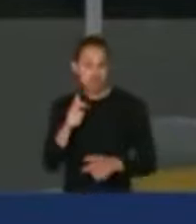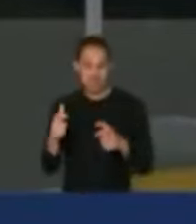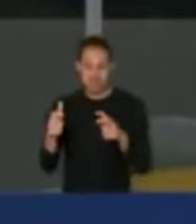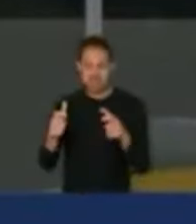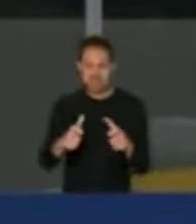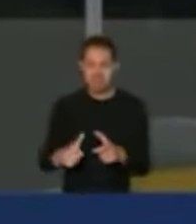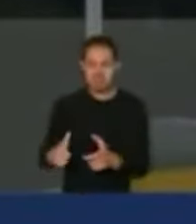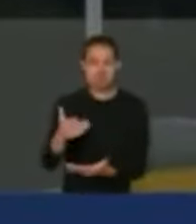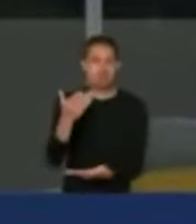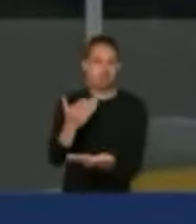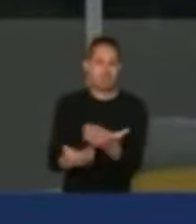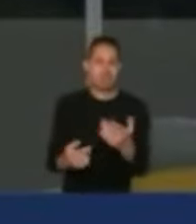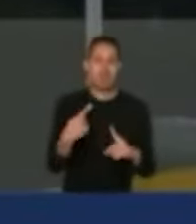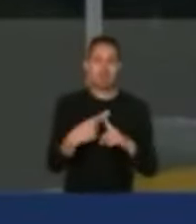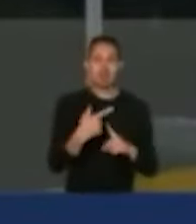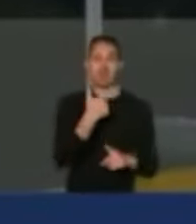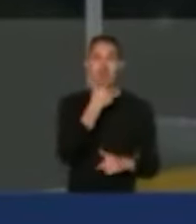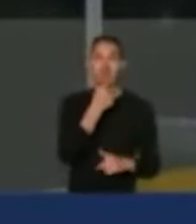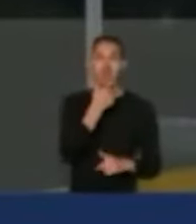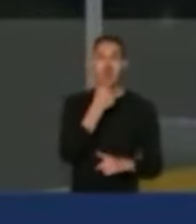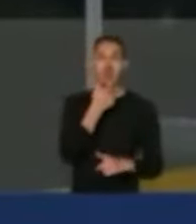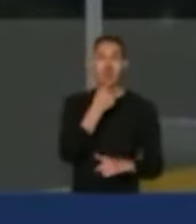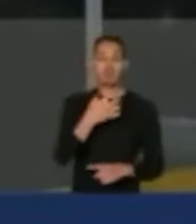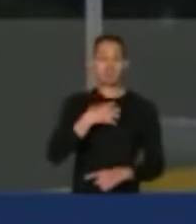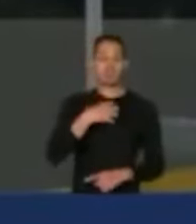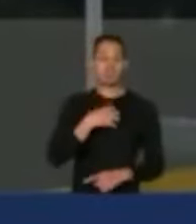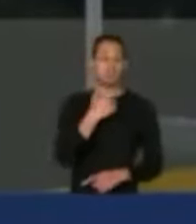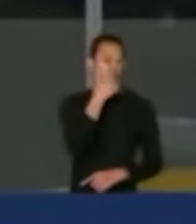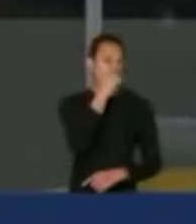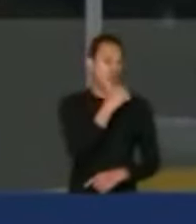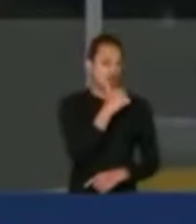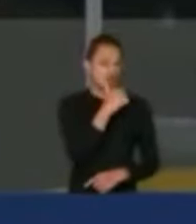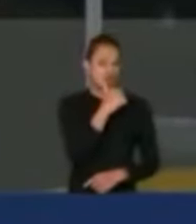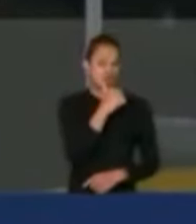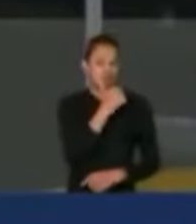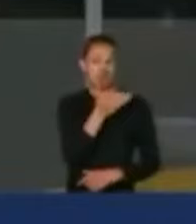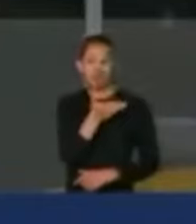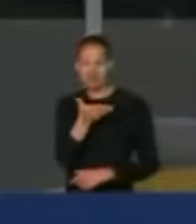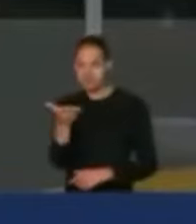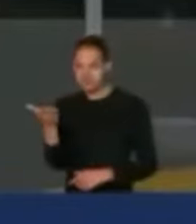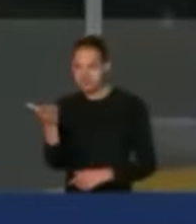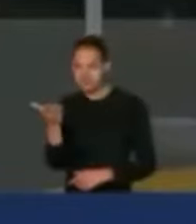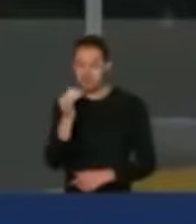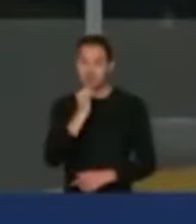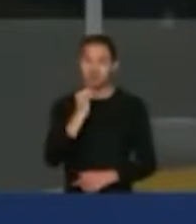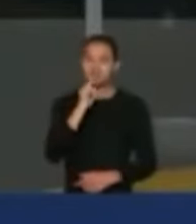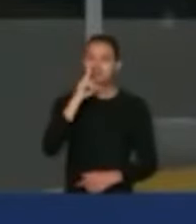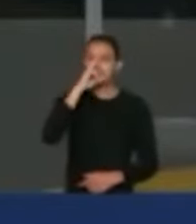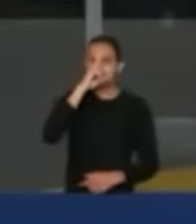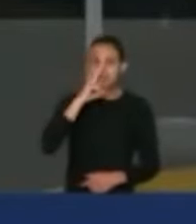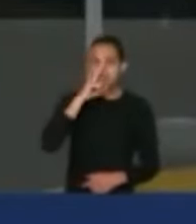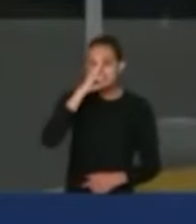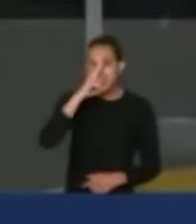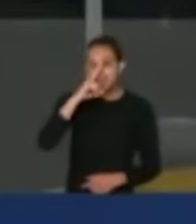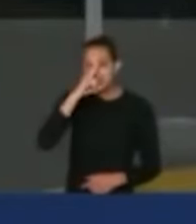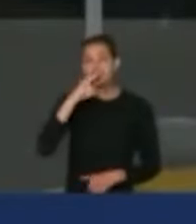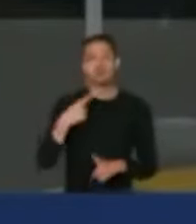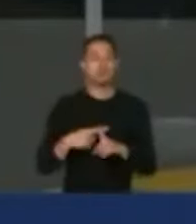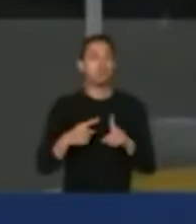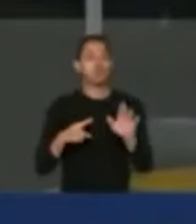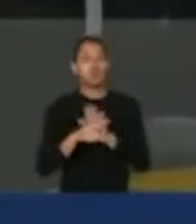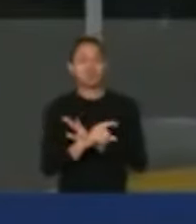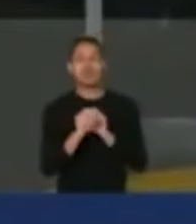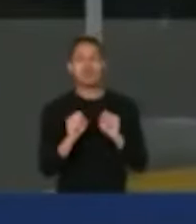dizer que é verdade. Ele não é a minha representação, como ele disse, né? A minha representatividade, ele deveria ter